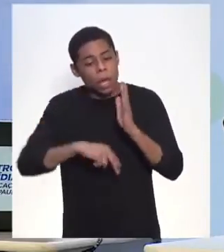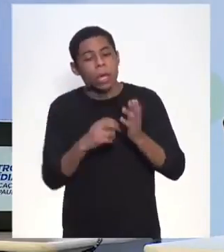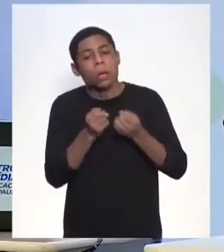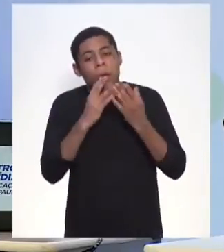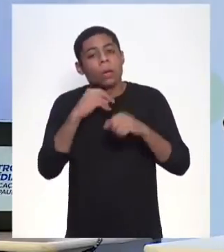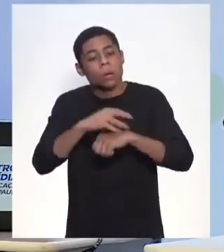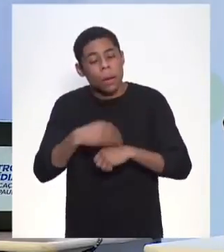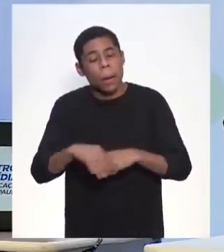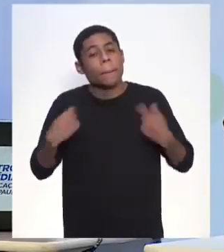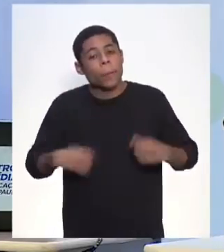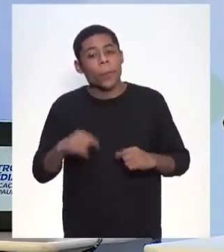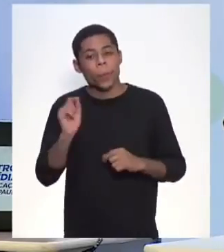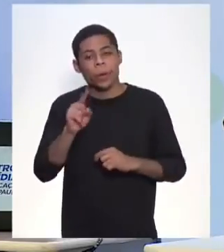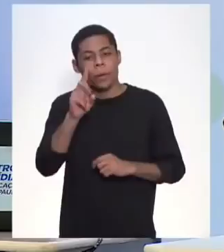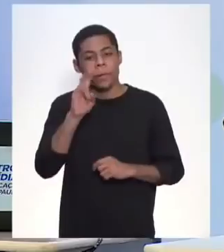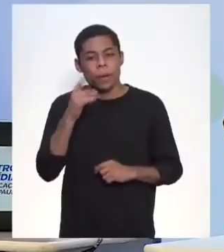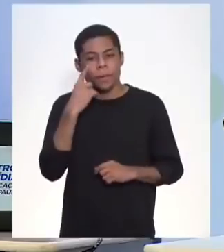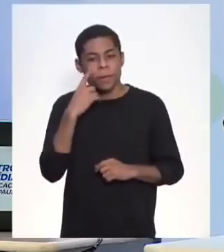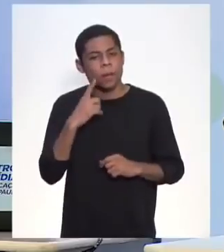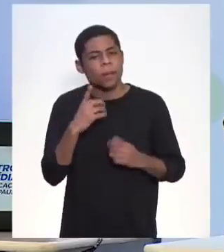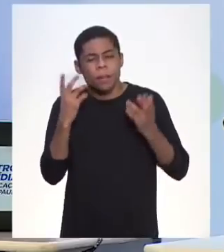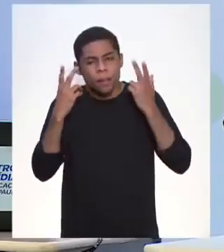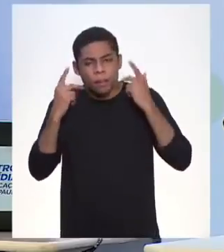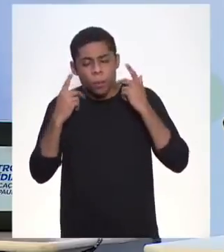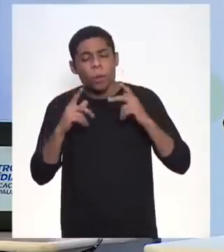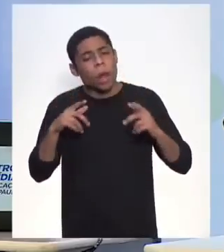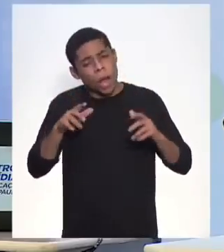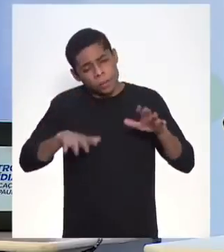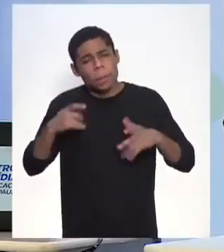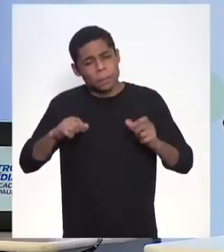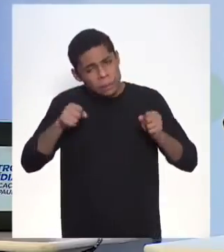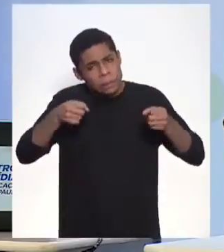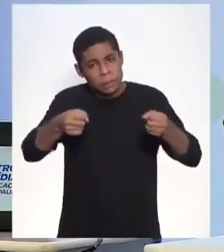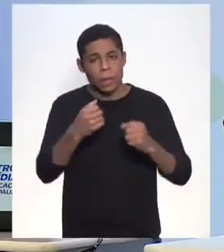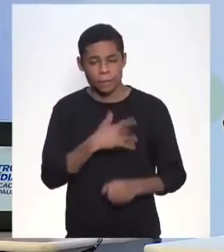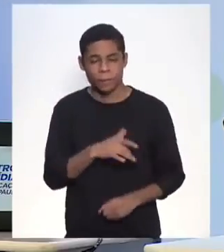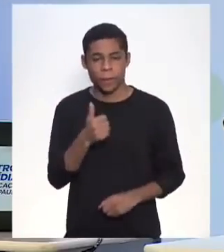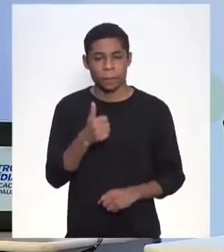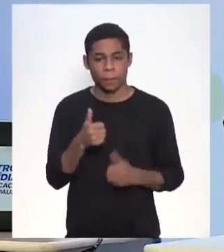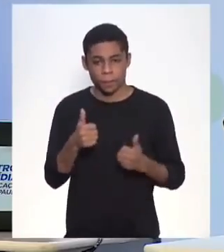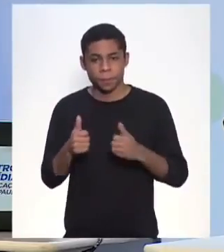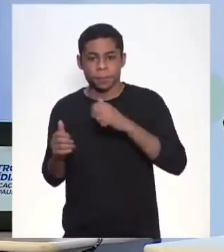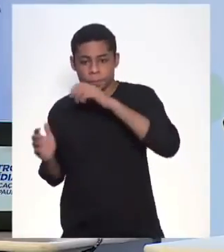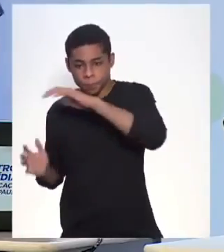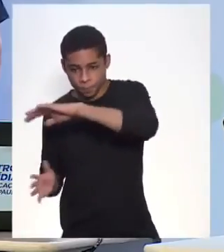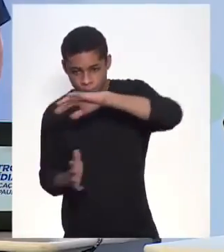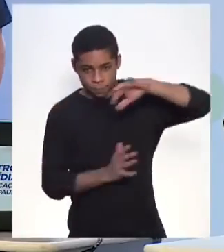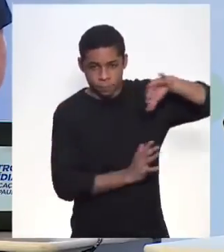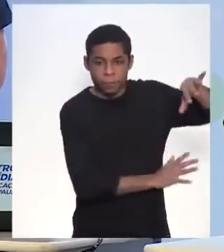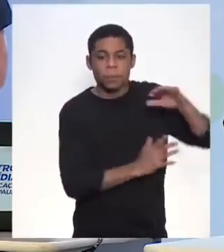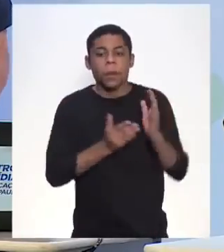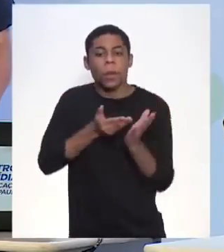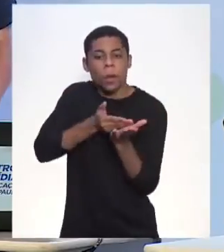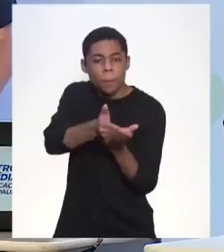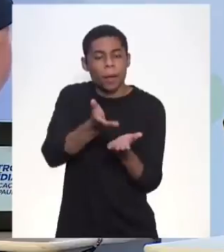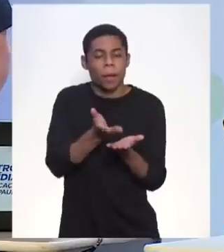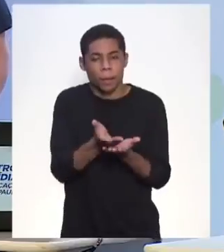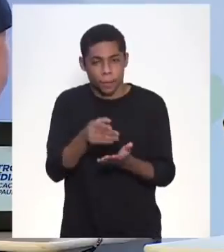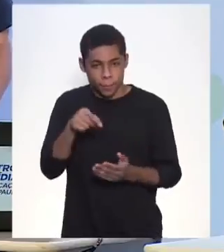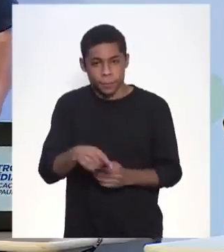que é necessário, você vai ver que é muito tranquilo. Tem que correr atrás de algumas coisas que valem muito a pena. Hein? Então vamos começar aí com a nossa aula de